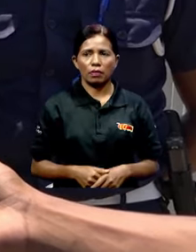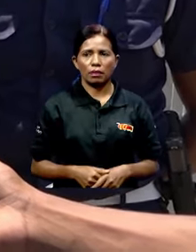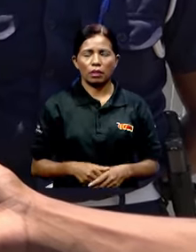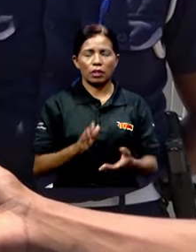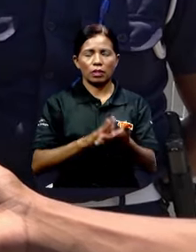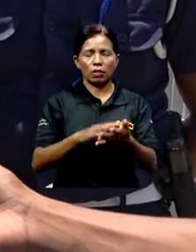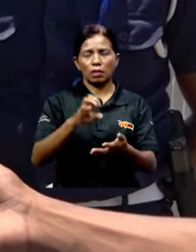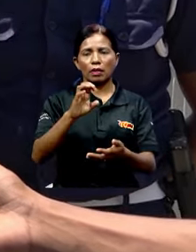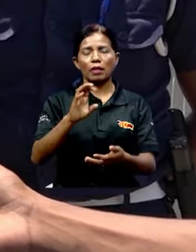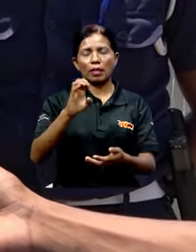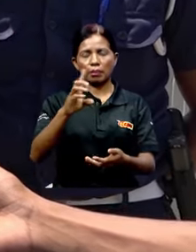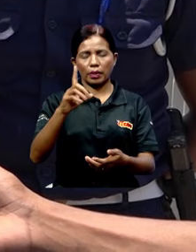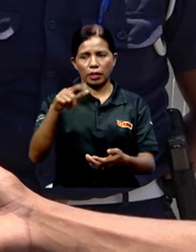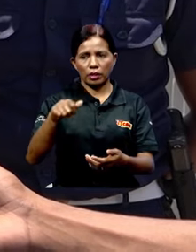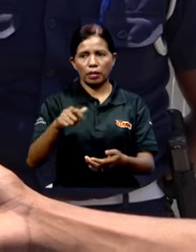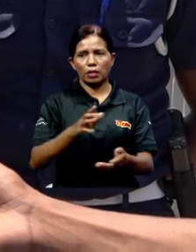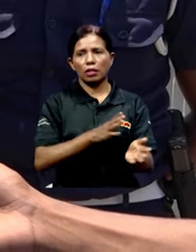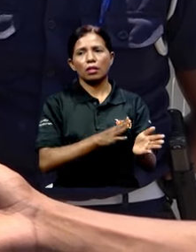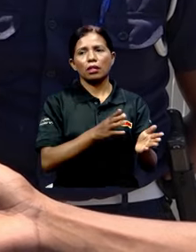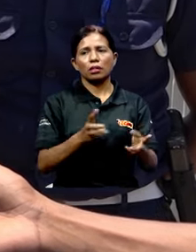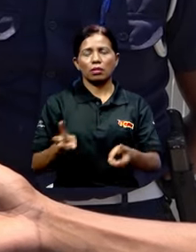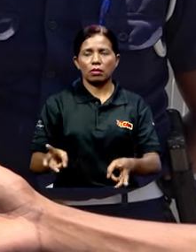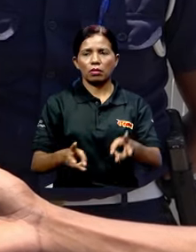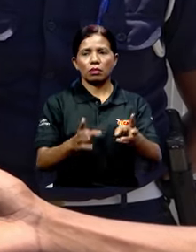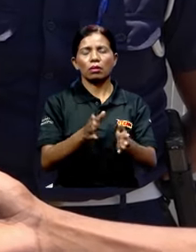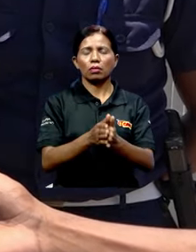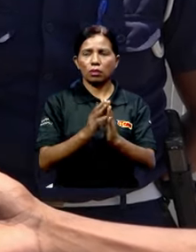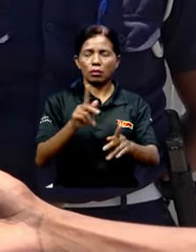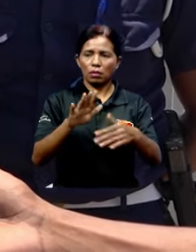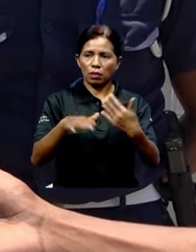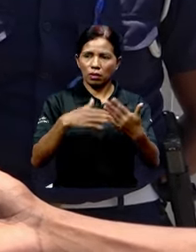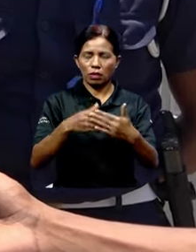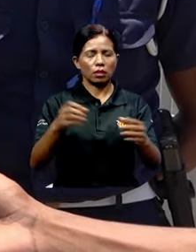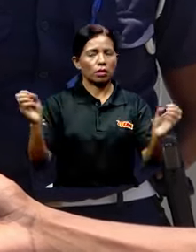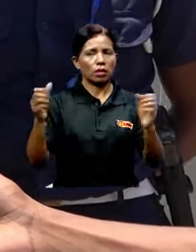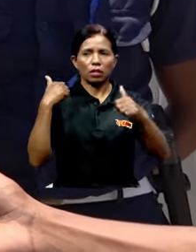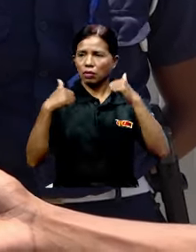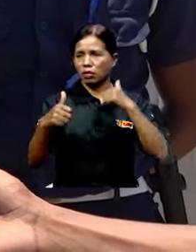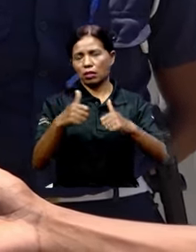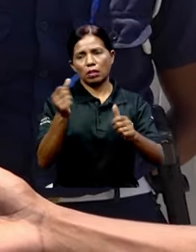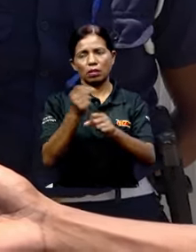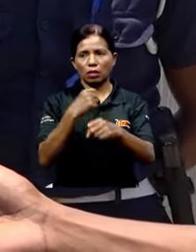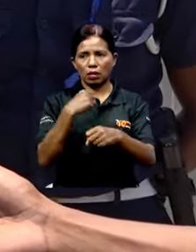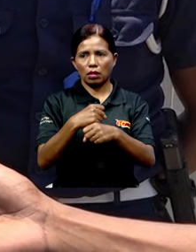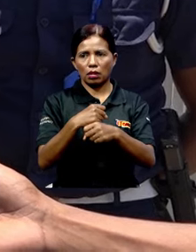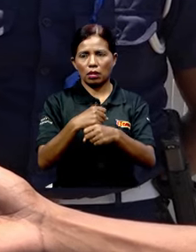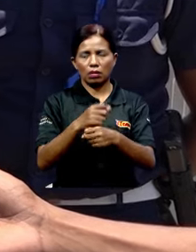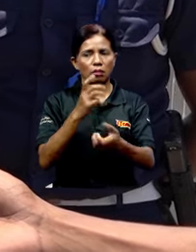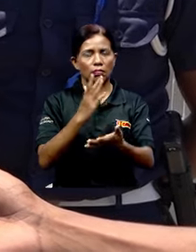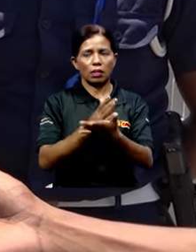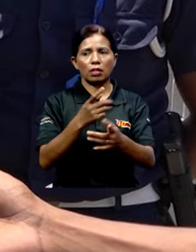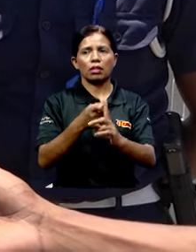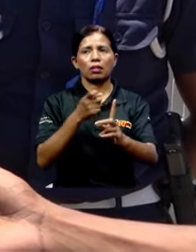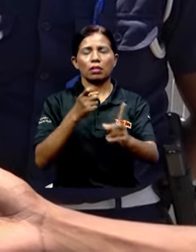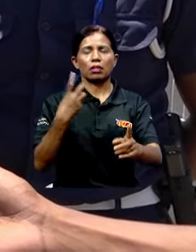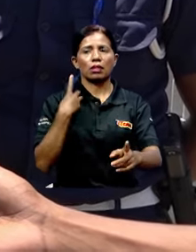sekolah Portugis nia sil tung los na fatin ia motelara. Ne busu ba komunidade karek se lai aktif dari sila kuma tahalo atu evita liusi parte